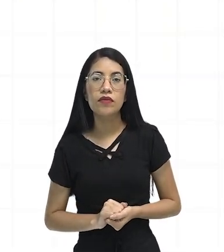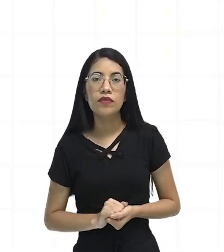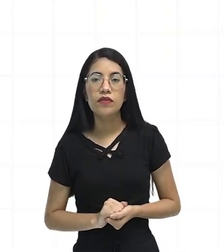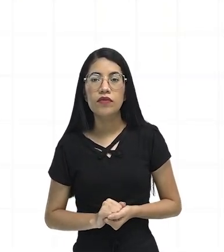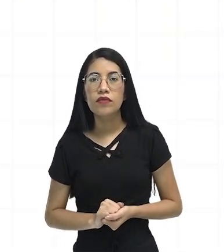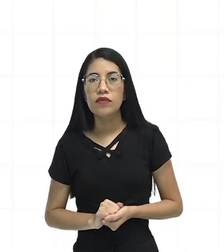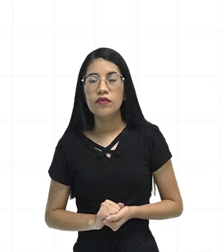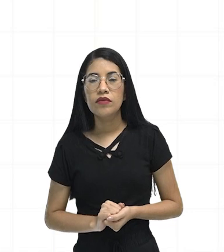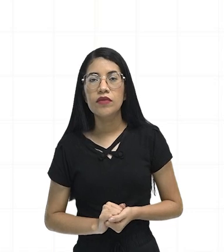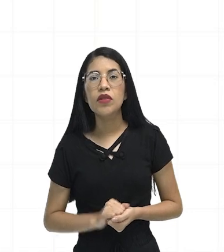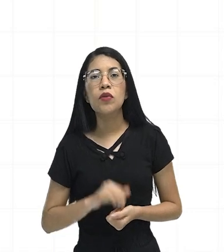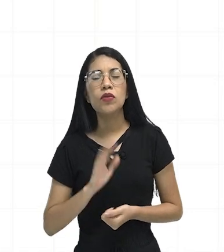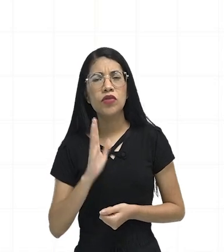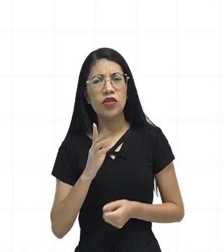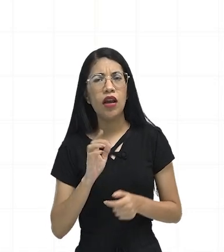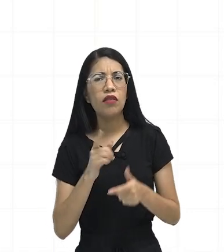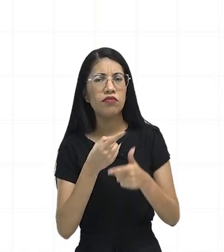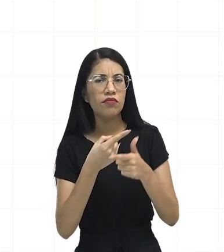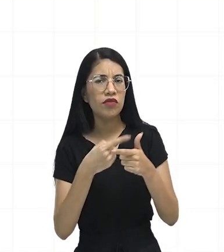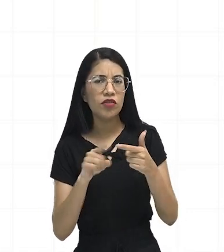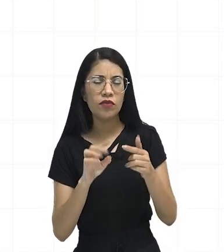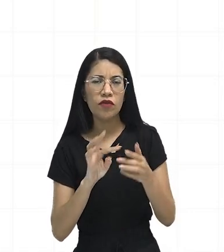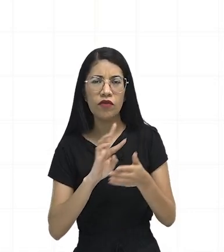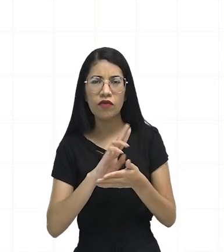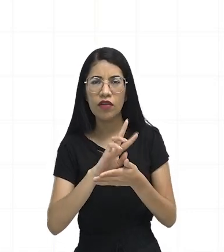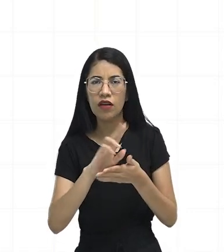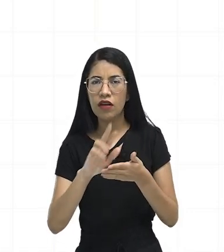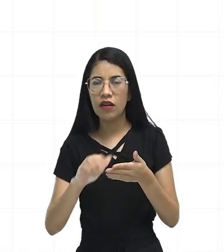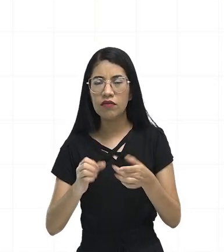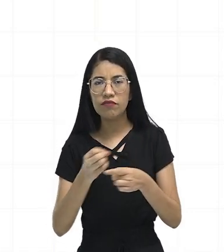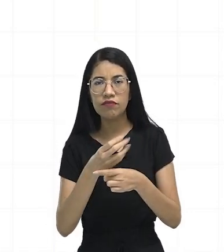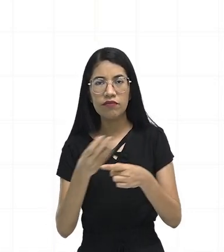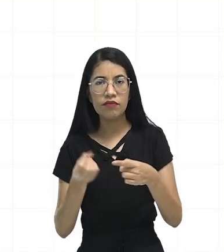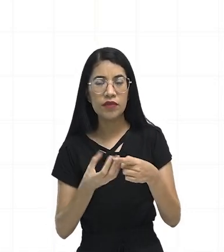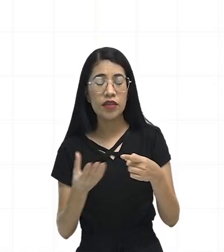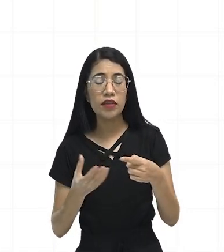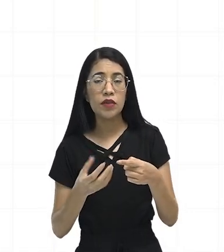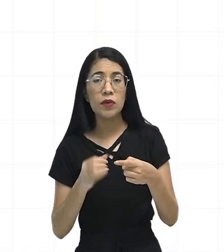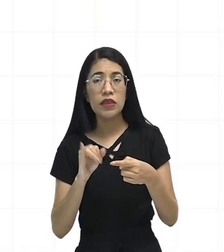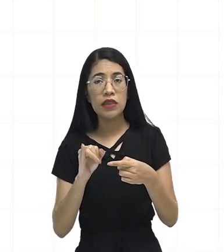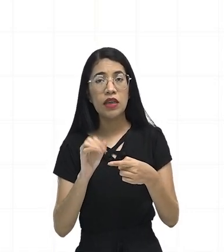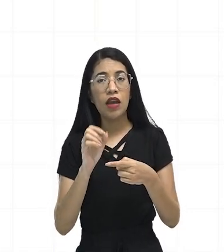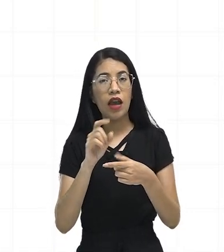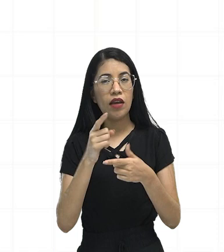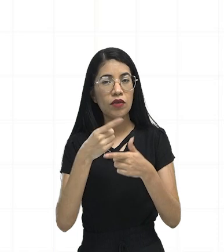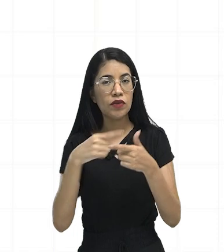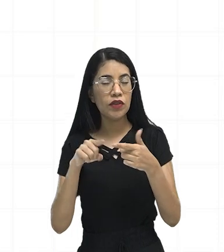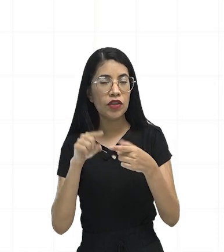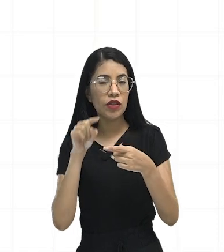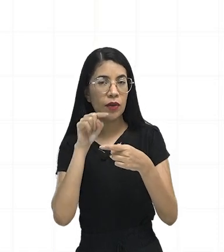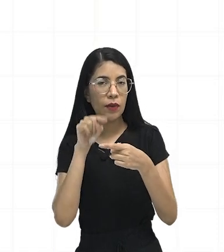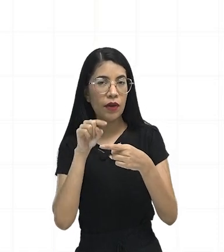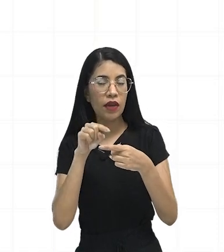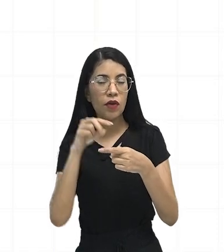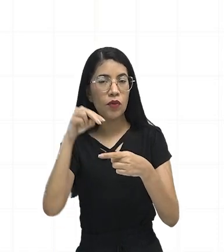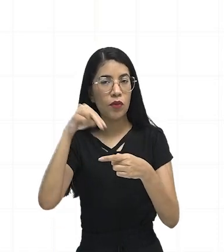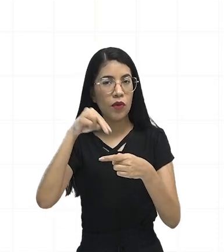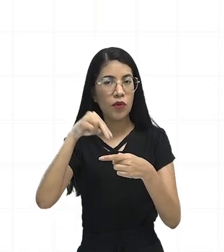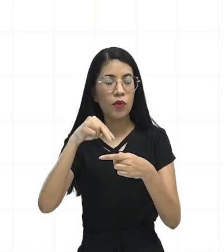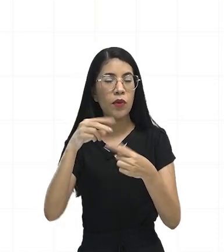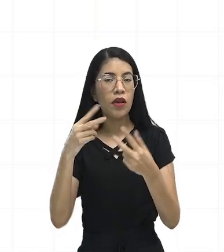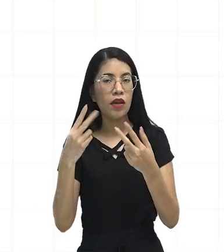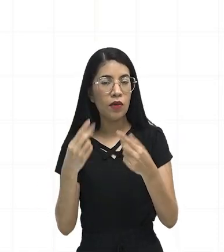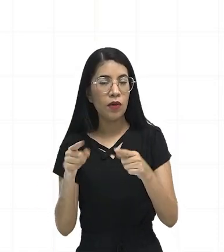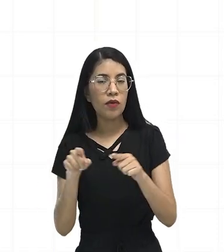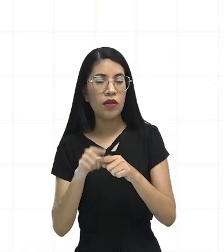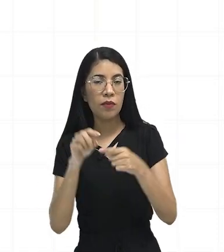já simplificamos várias frações, então você já sabe, o número que eu dividi a parte de cima da fração é o mesmo número que eu vou